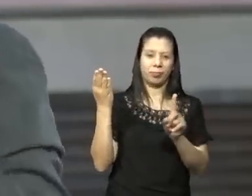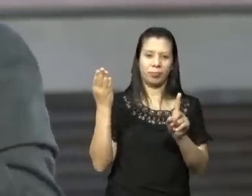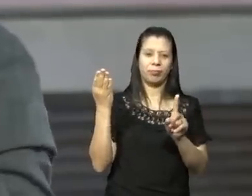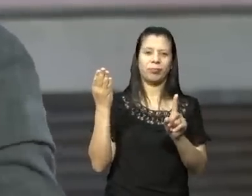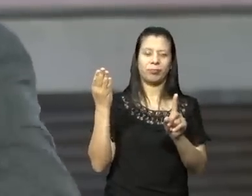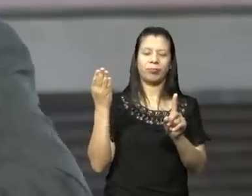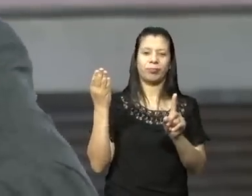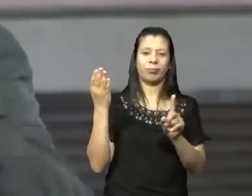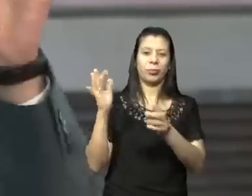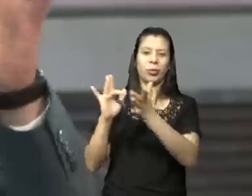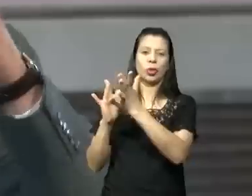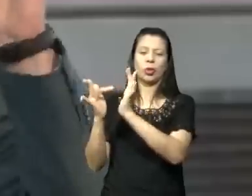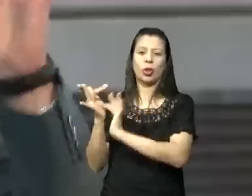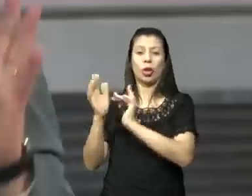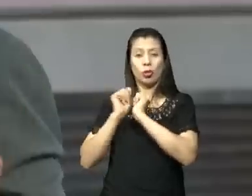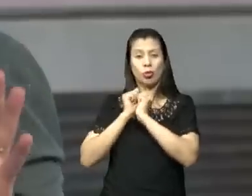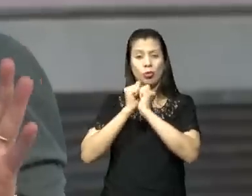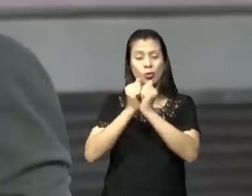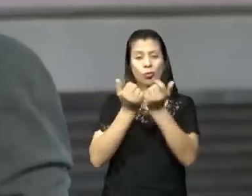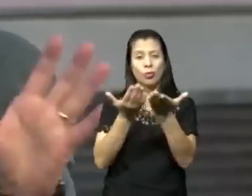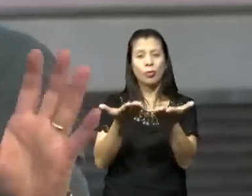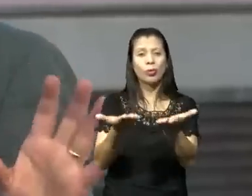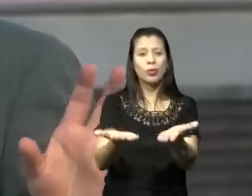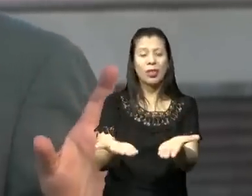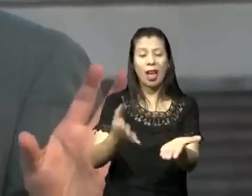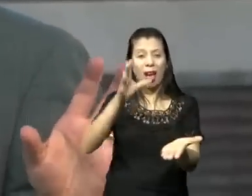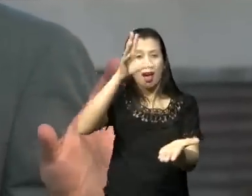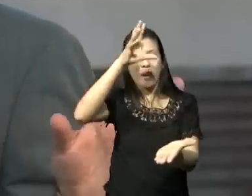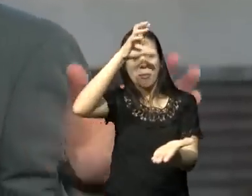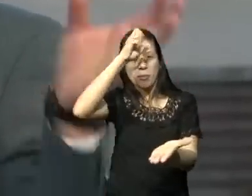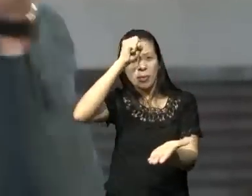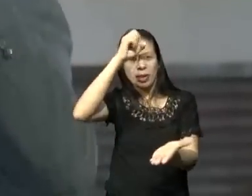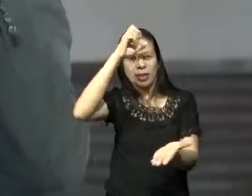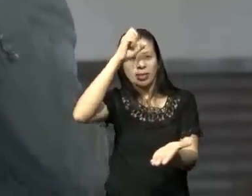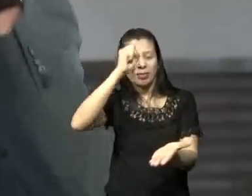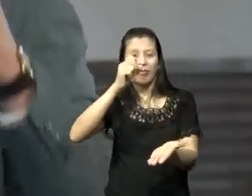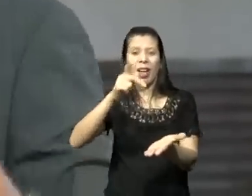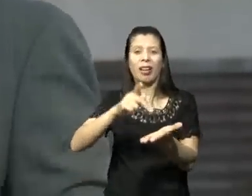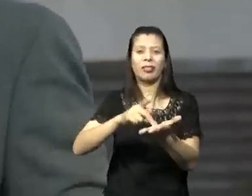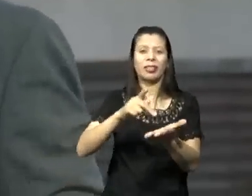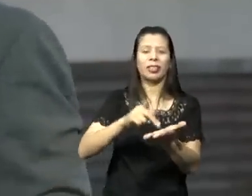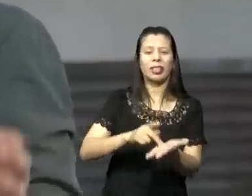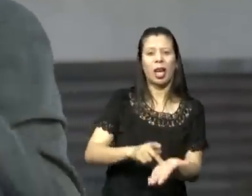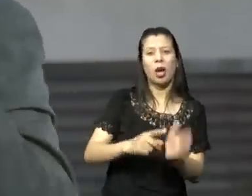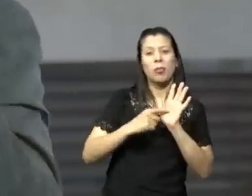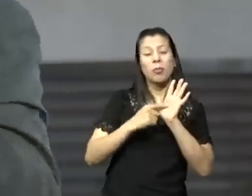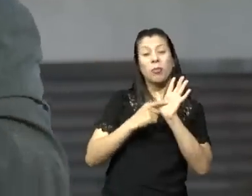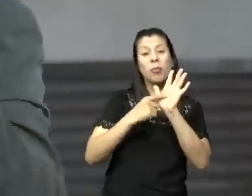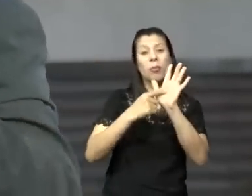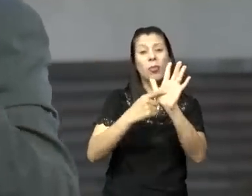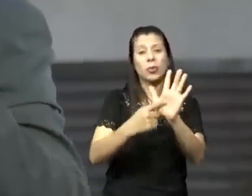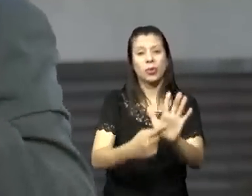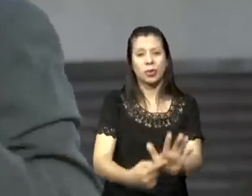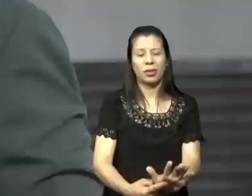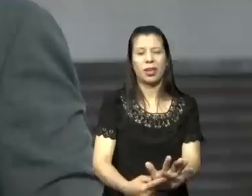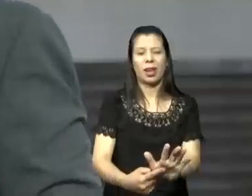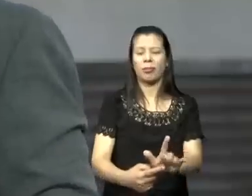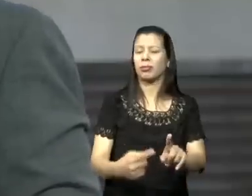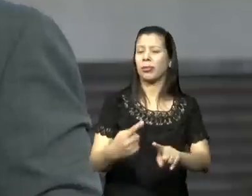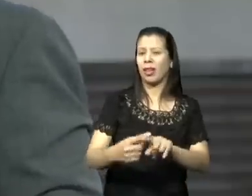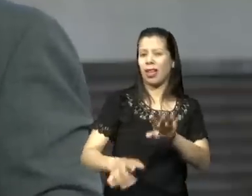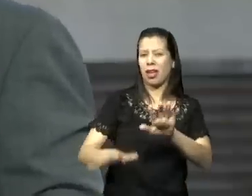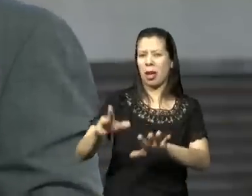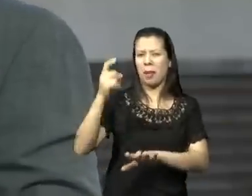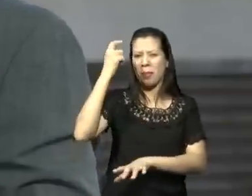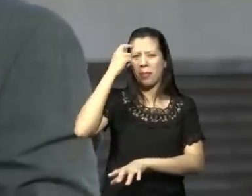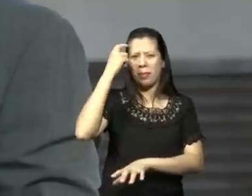ao tratarmos desse assunto que vem pela frente o adventismo em tempos líquidos você vê um clubinho de seres humanos querendo agradar se uns aos